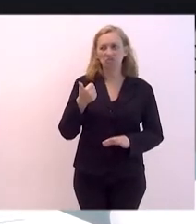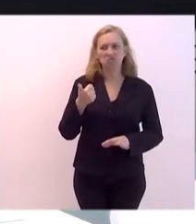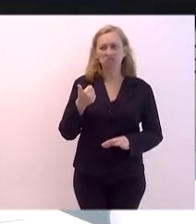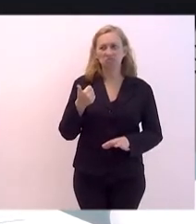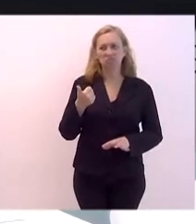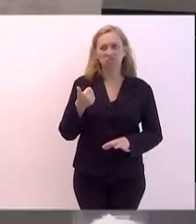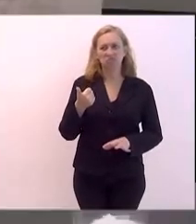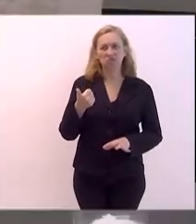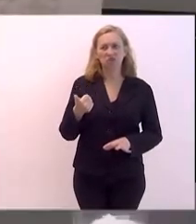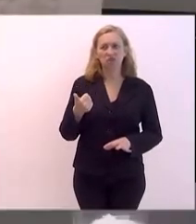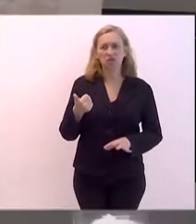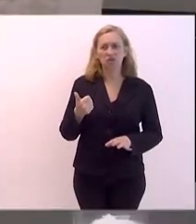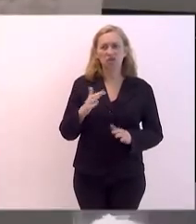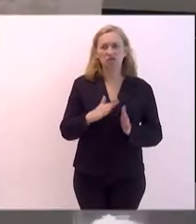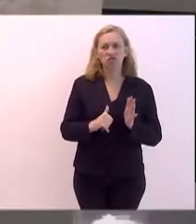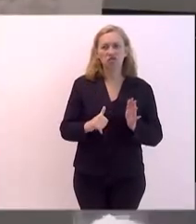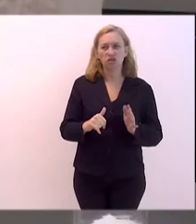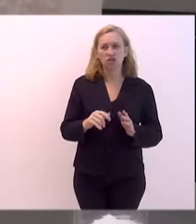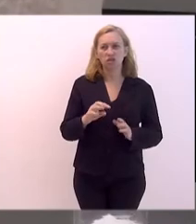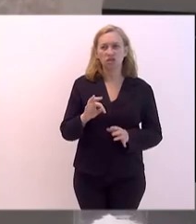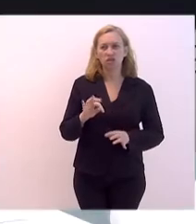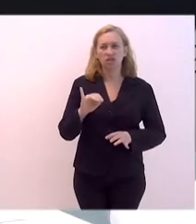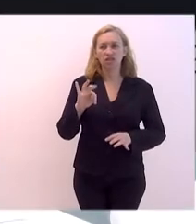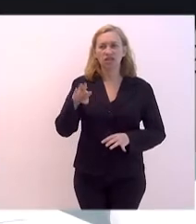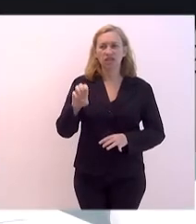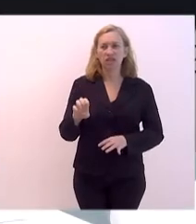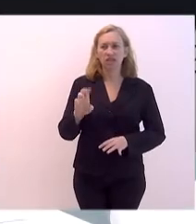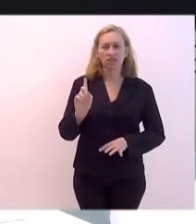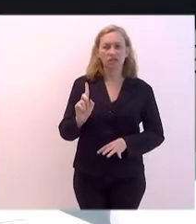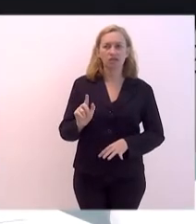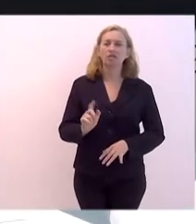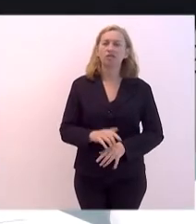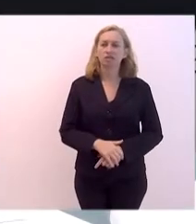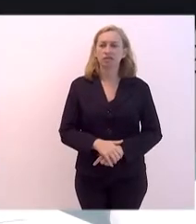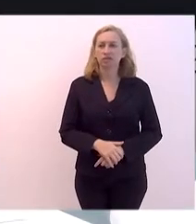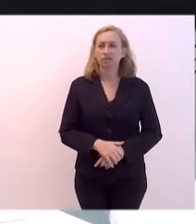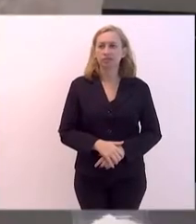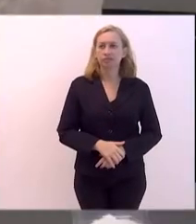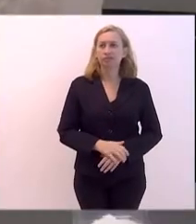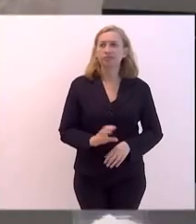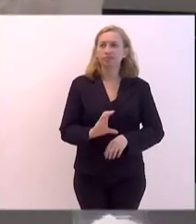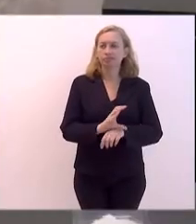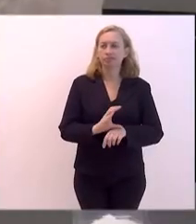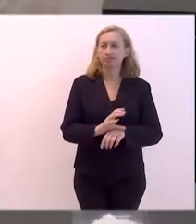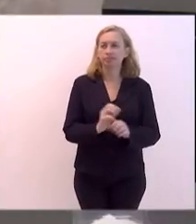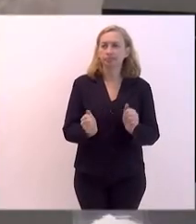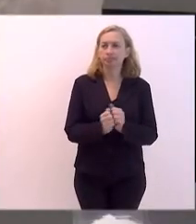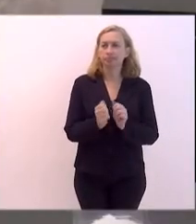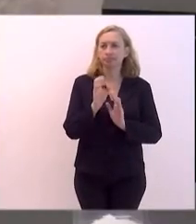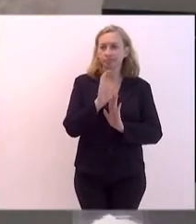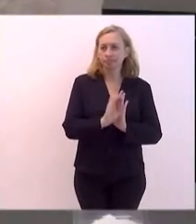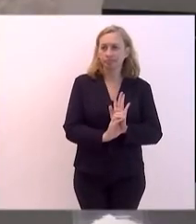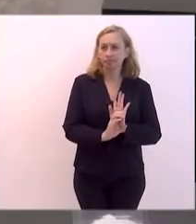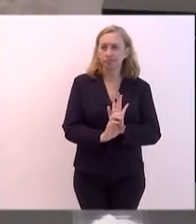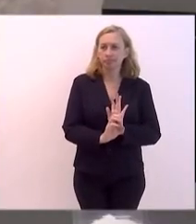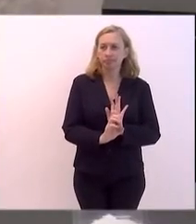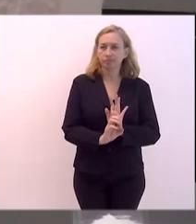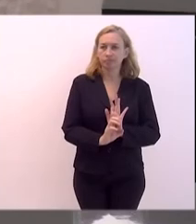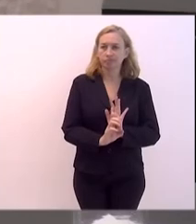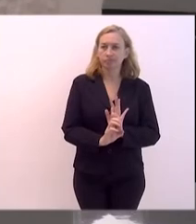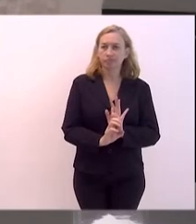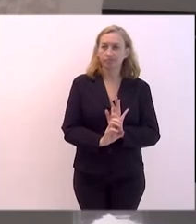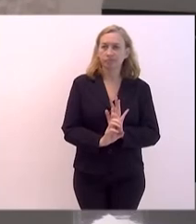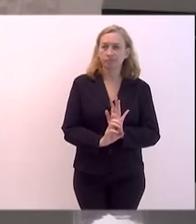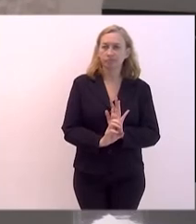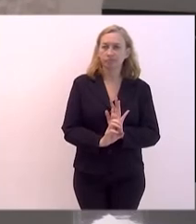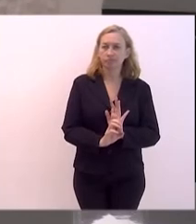refazer agora formalmente na Avenida, aqui. Na Avenida Intendente Magalhães, no município do Rio de Janeiro. Do parecer é pela constitucionalidade com emenda,